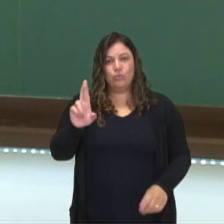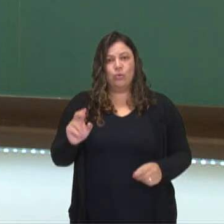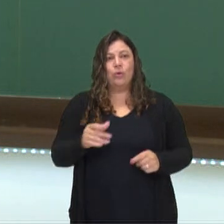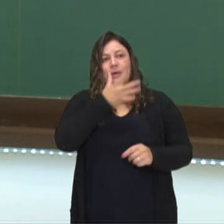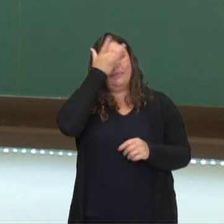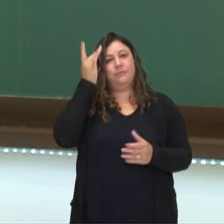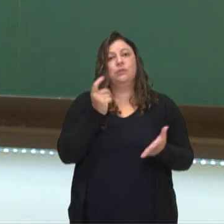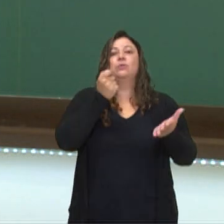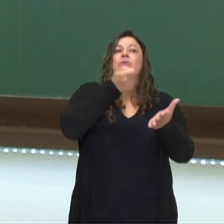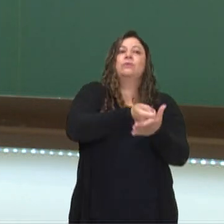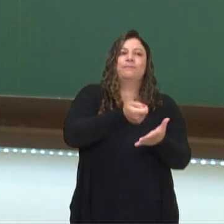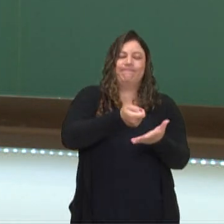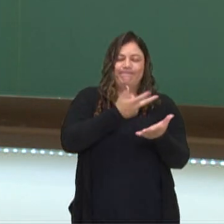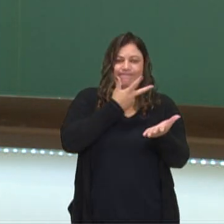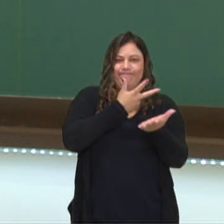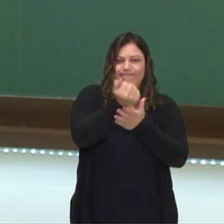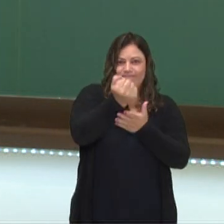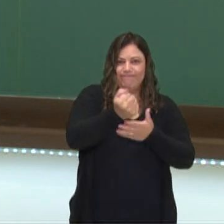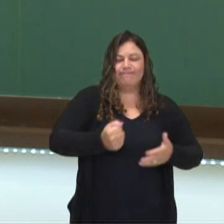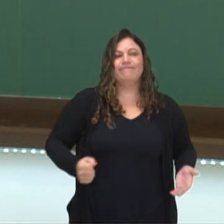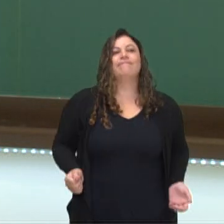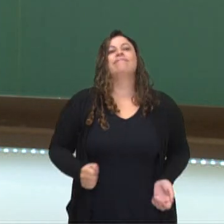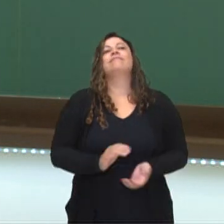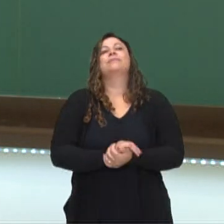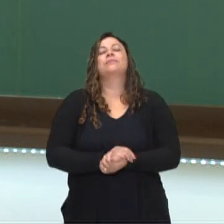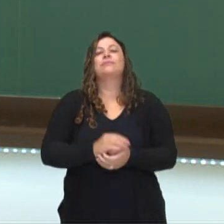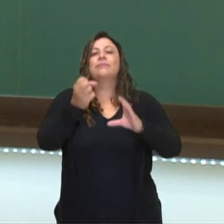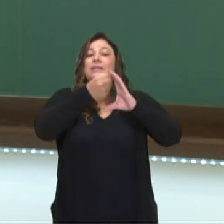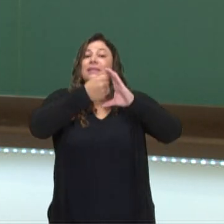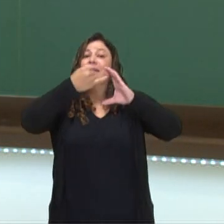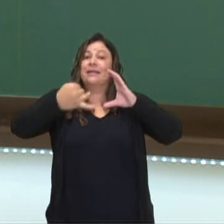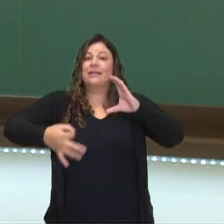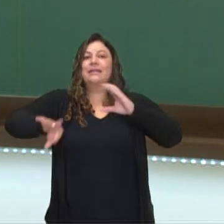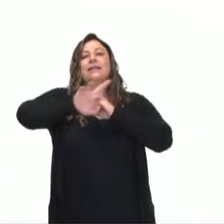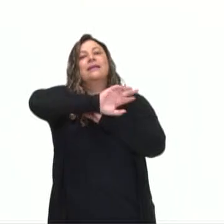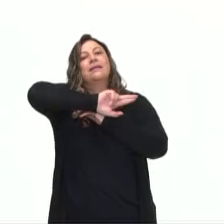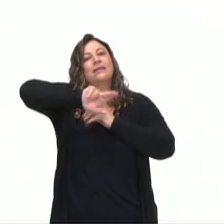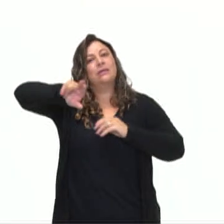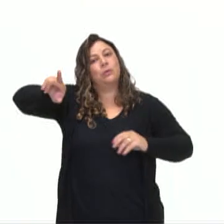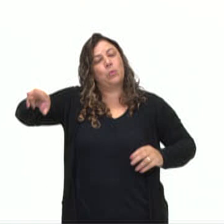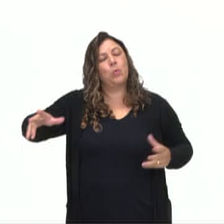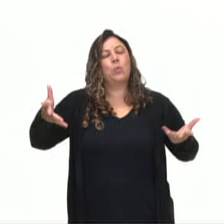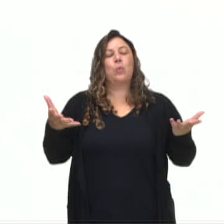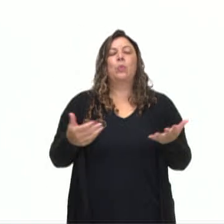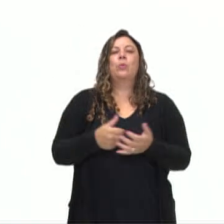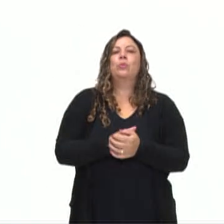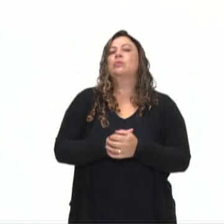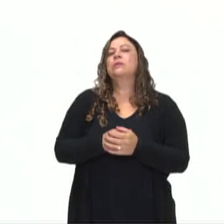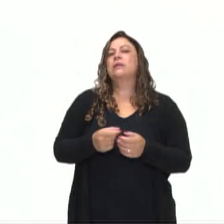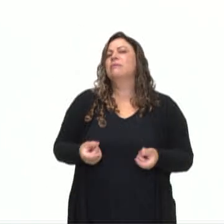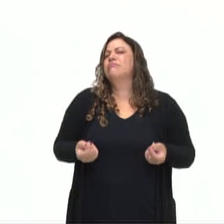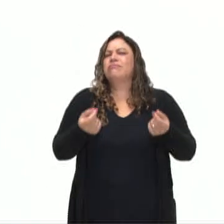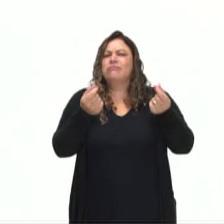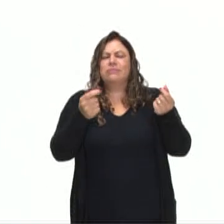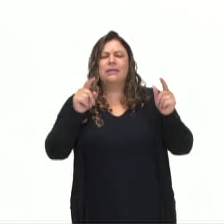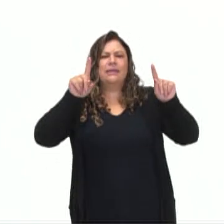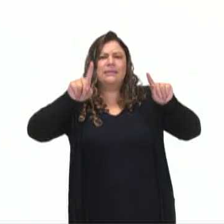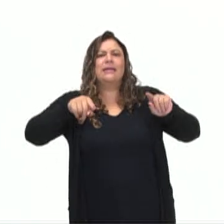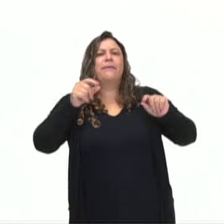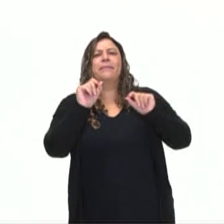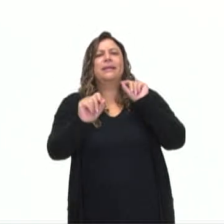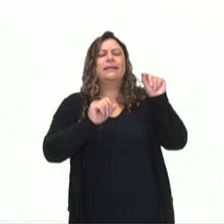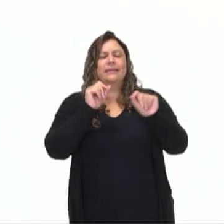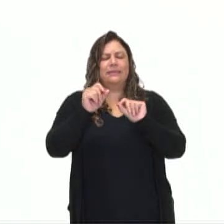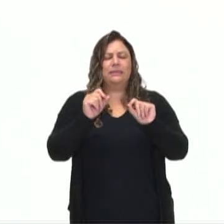querem comprar e vender. E outras características que a gente tem, os preços das ações servem também para indicar o valor